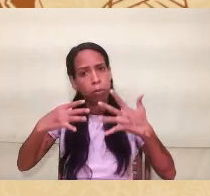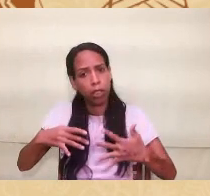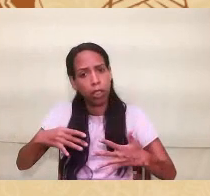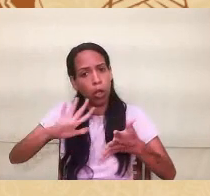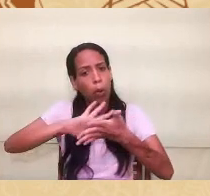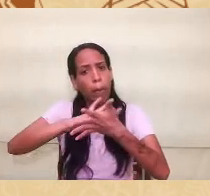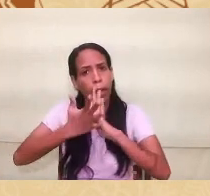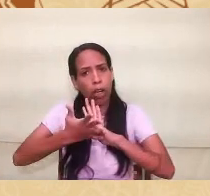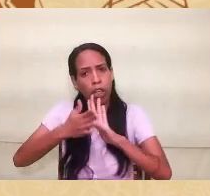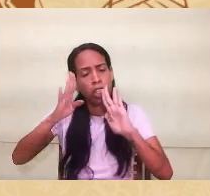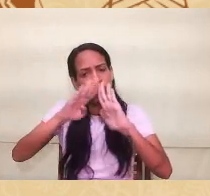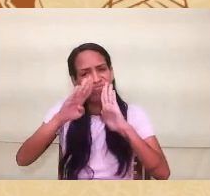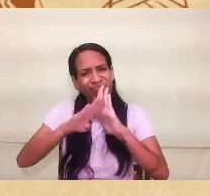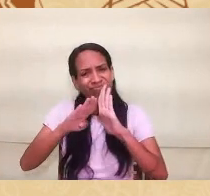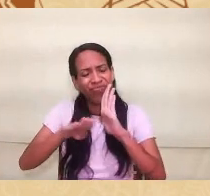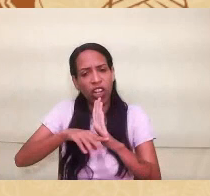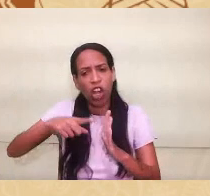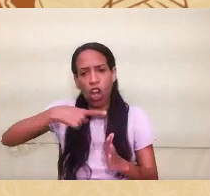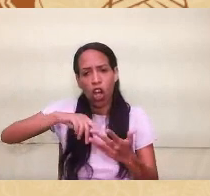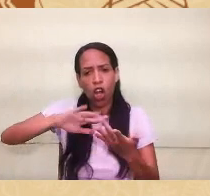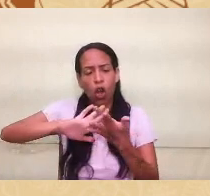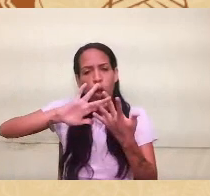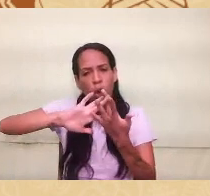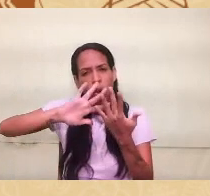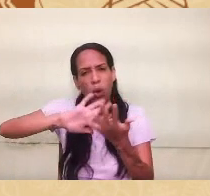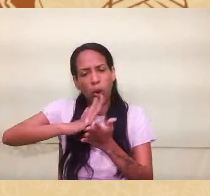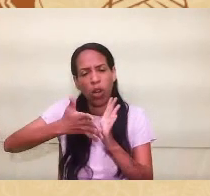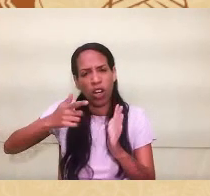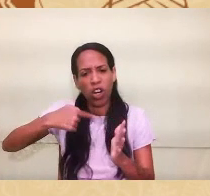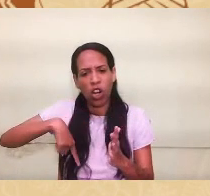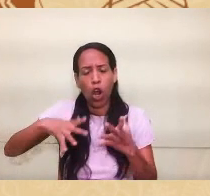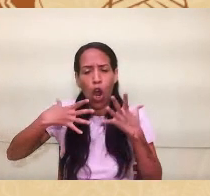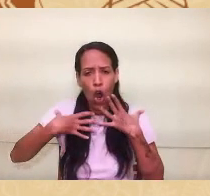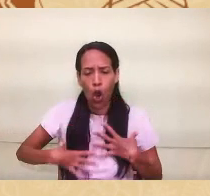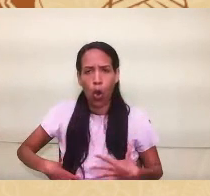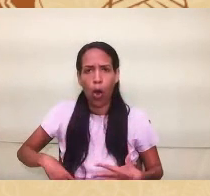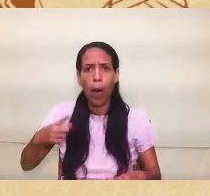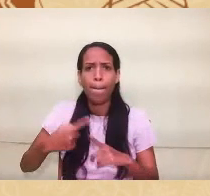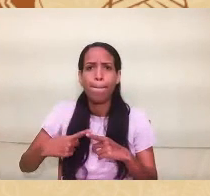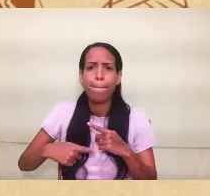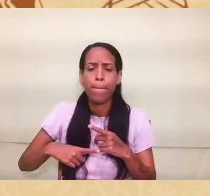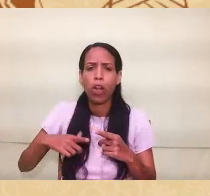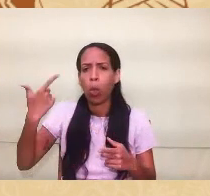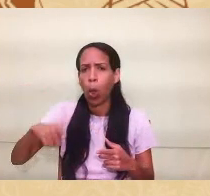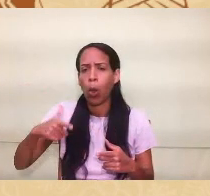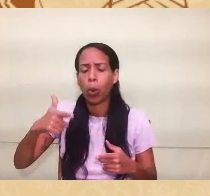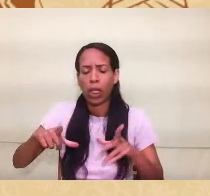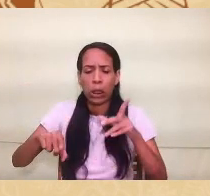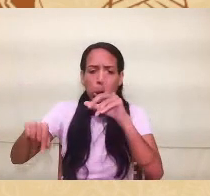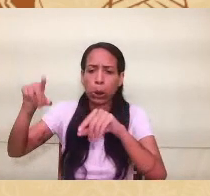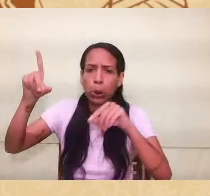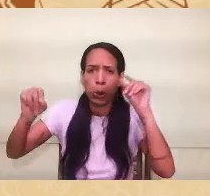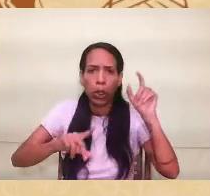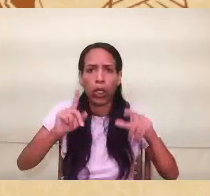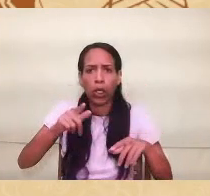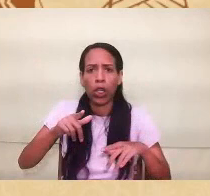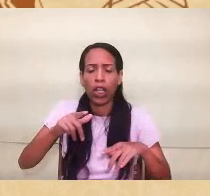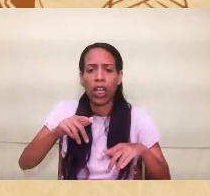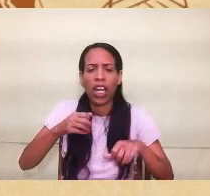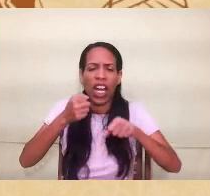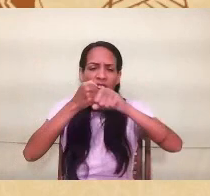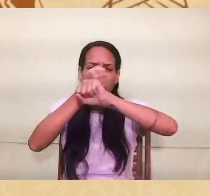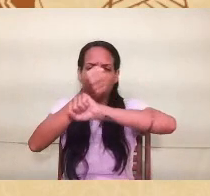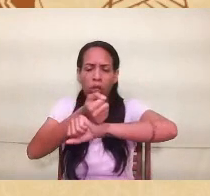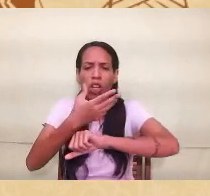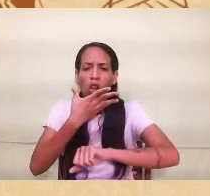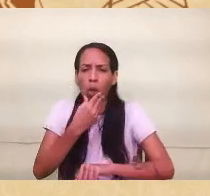racismo estrutural contra nós, povos originários. Por nós sermos alternativa a esse sistema de exploração do homem pelo